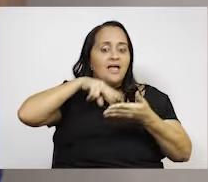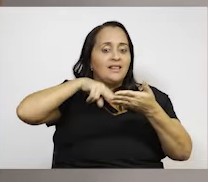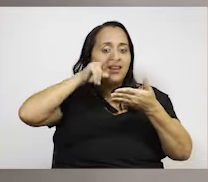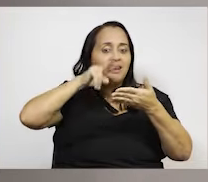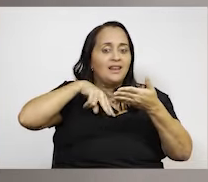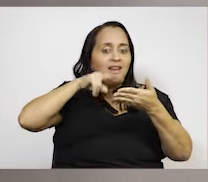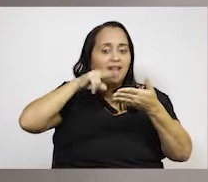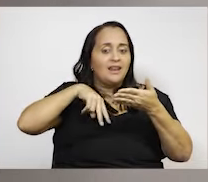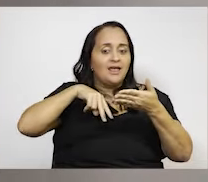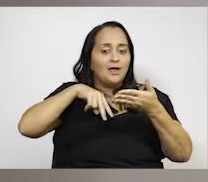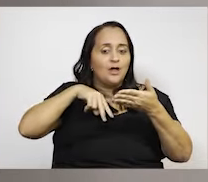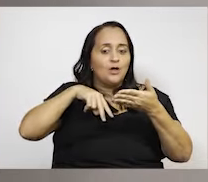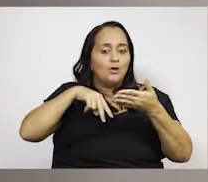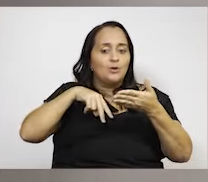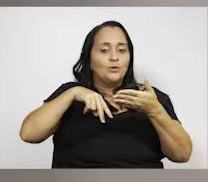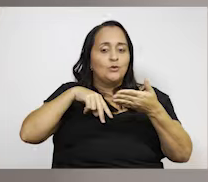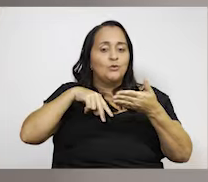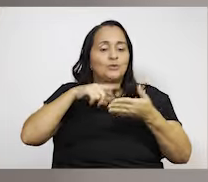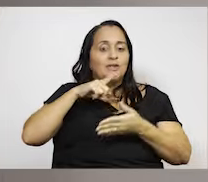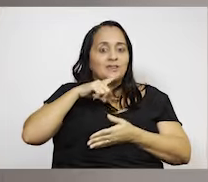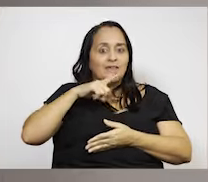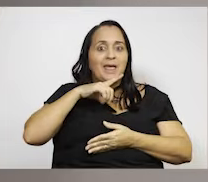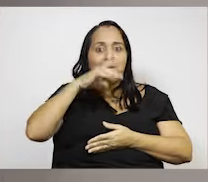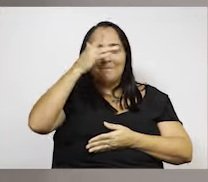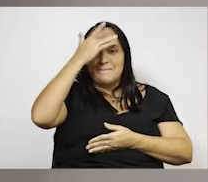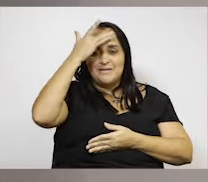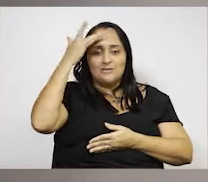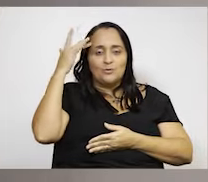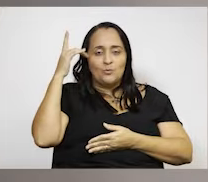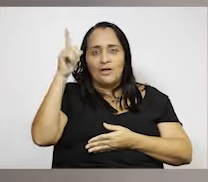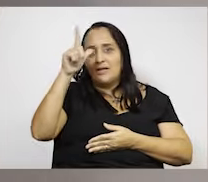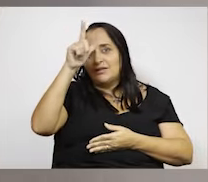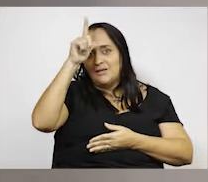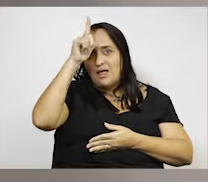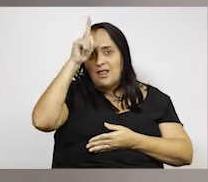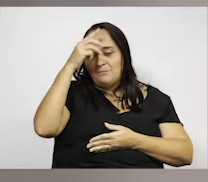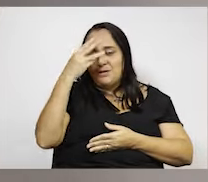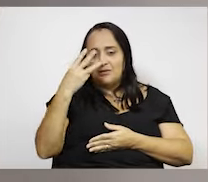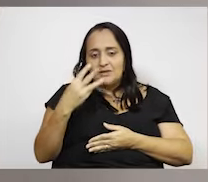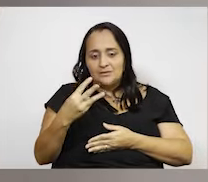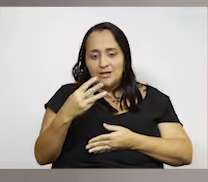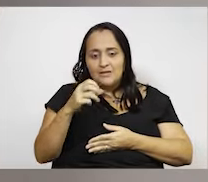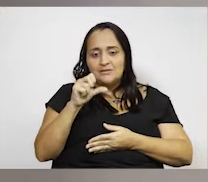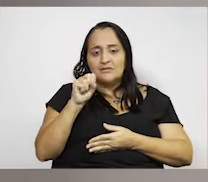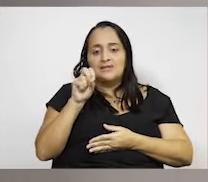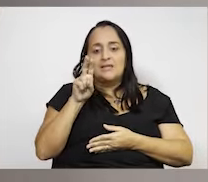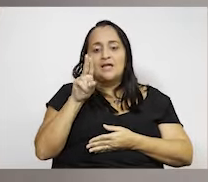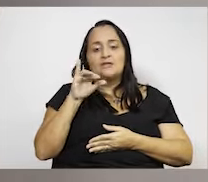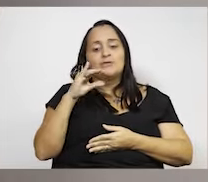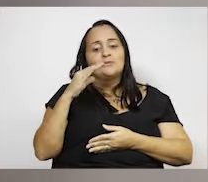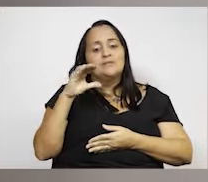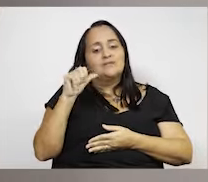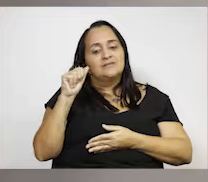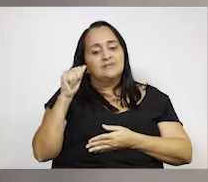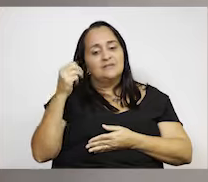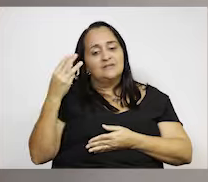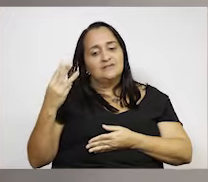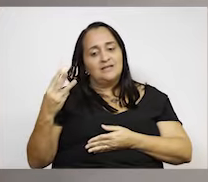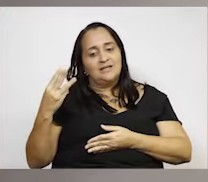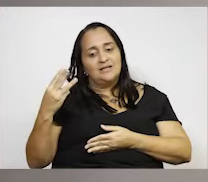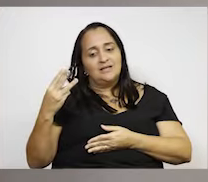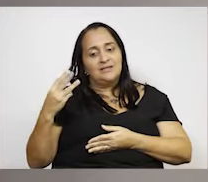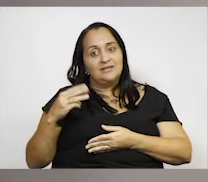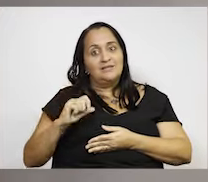tem 8 pessoas lendo o jornal Correio. Em Portugal, tem 5. Na Alemanha tem 3, na Suíça tem